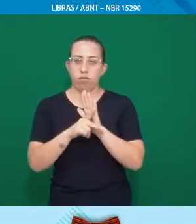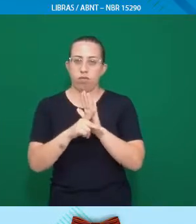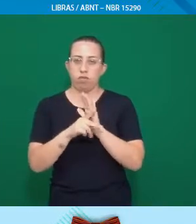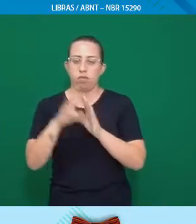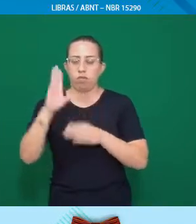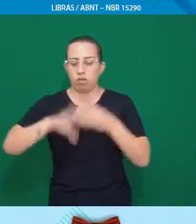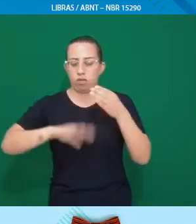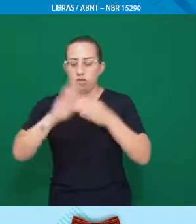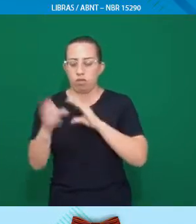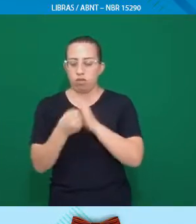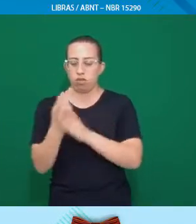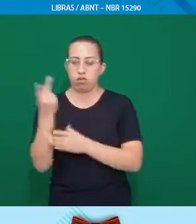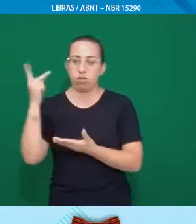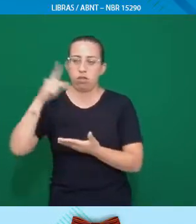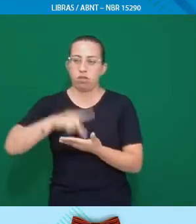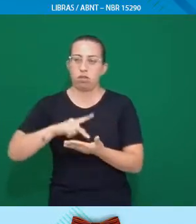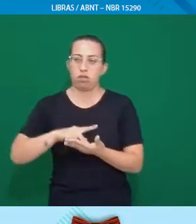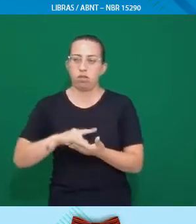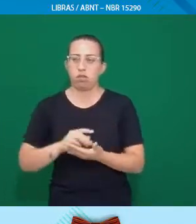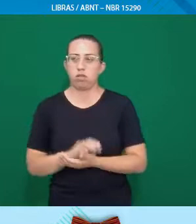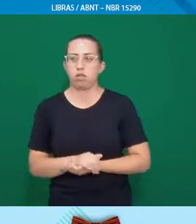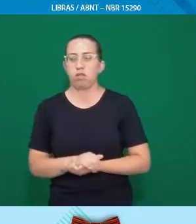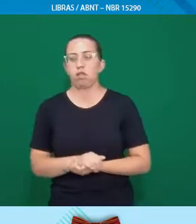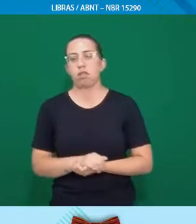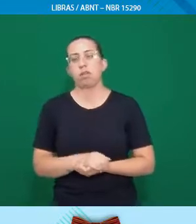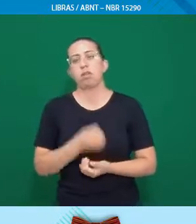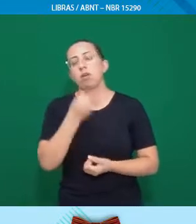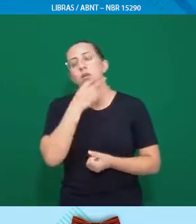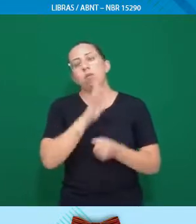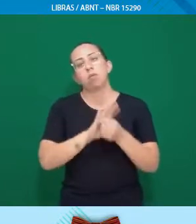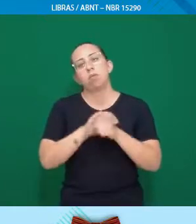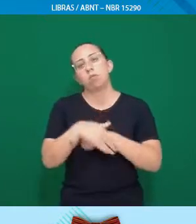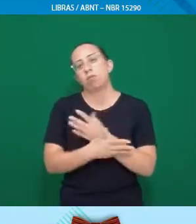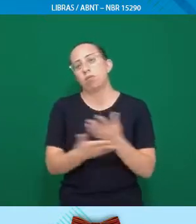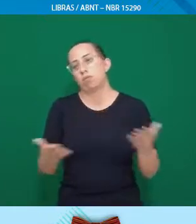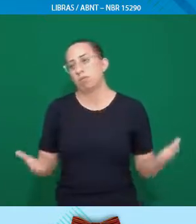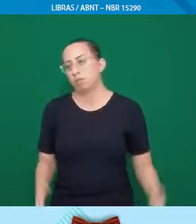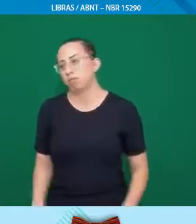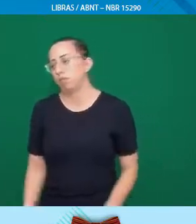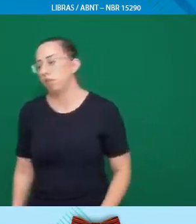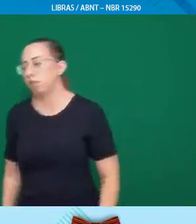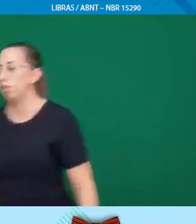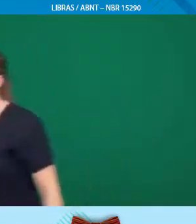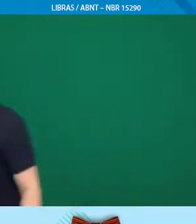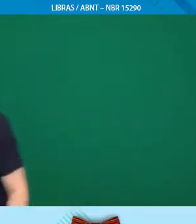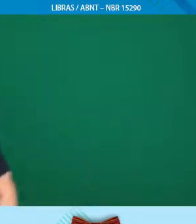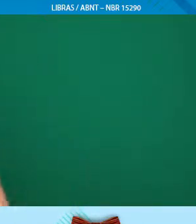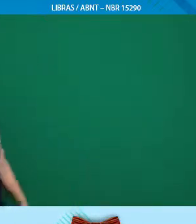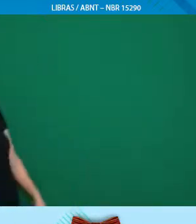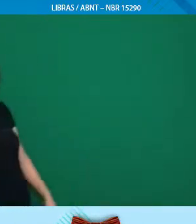beijo que nós dependemos um boa noite a todos um